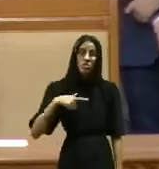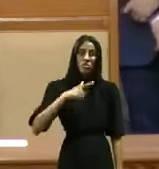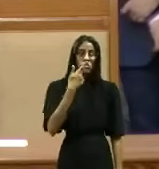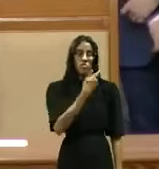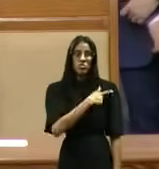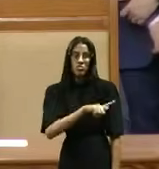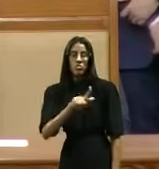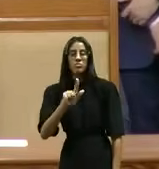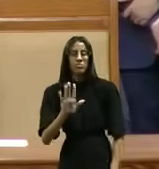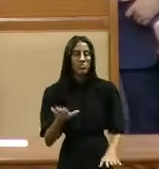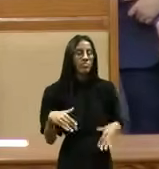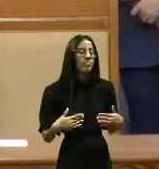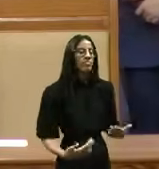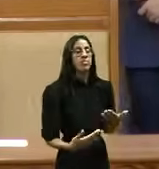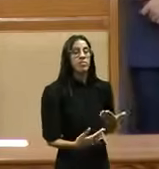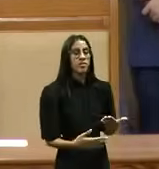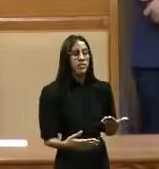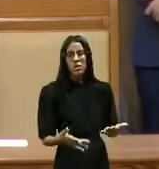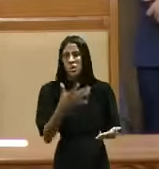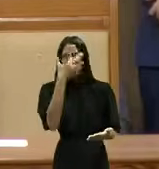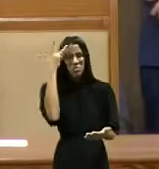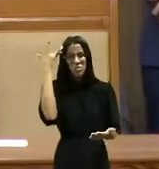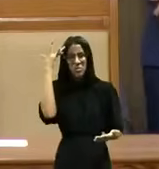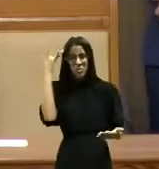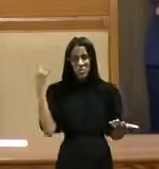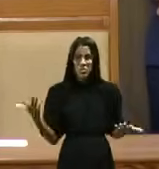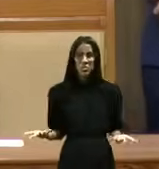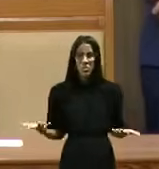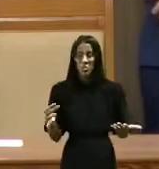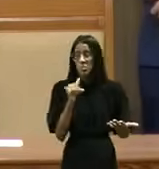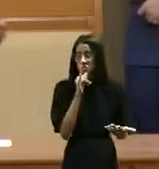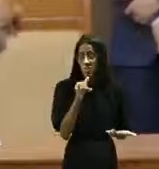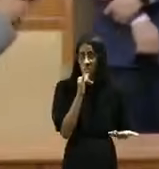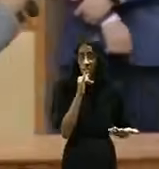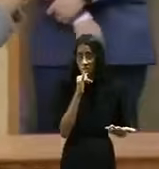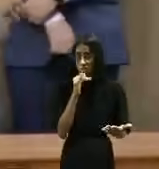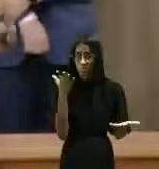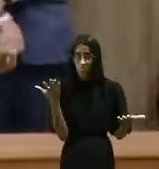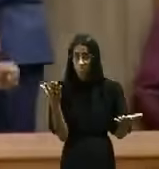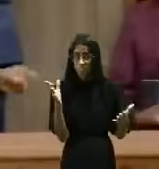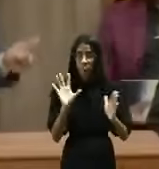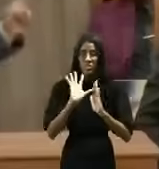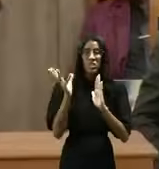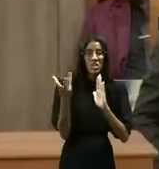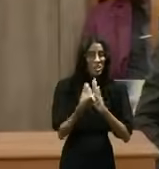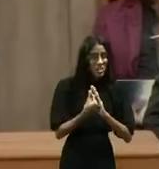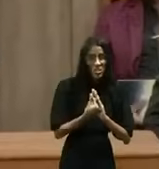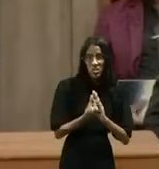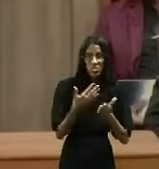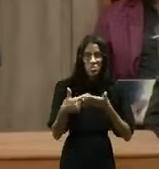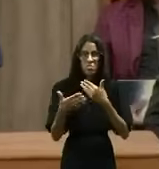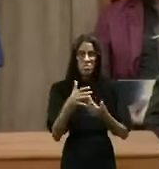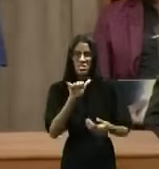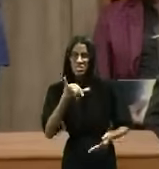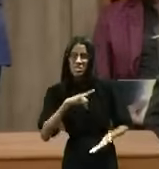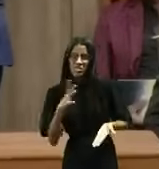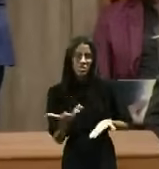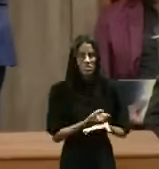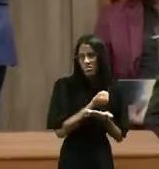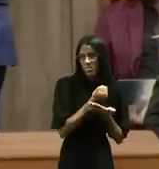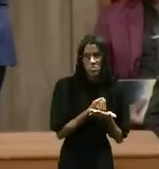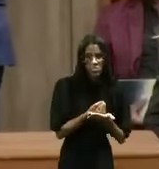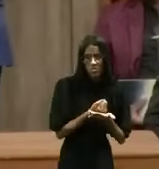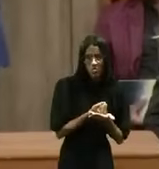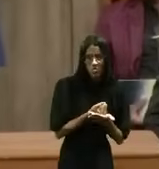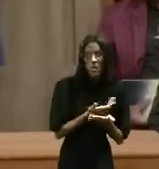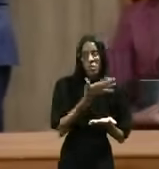não quer saber se pessoas estão sendo Libertas Ele quer saber quanto é o dízimo Ele quer saber quanto é a oferta Ele quer saber por onde eu ando é assim ou não